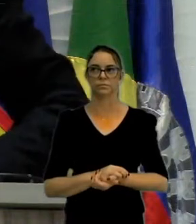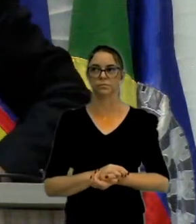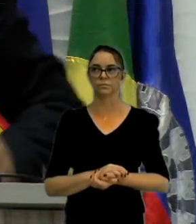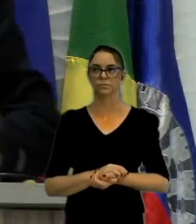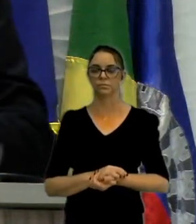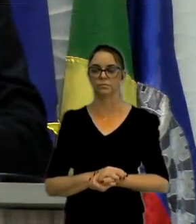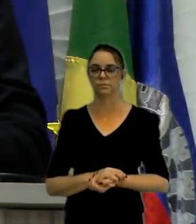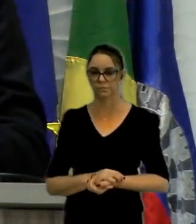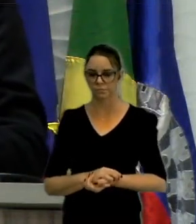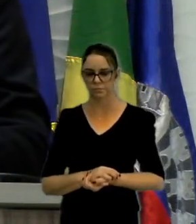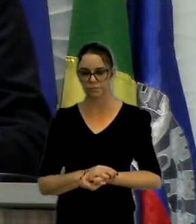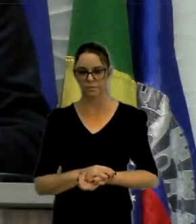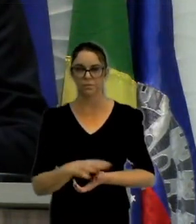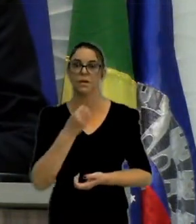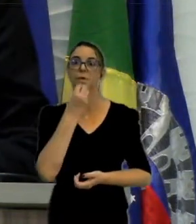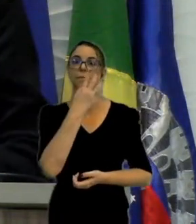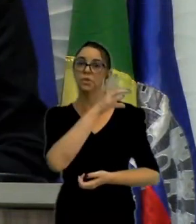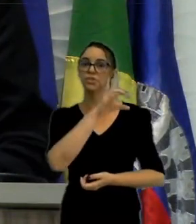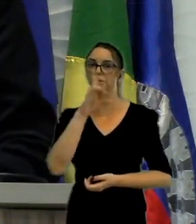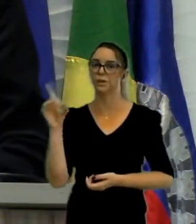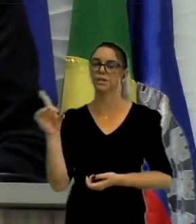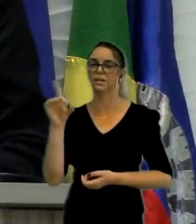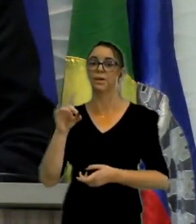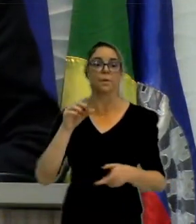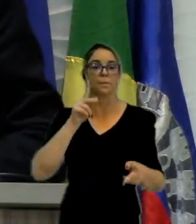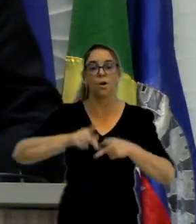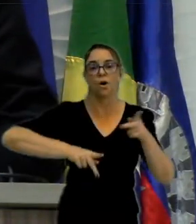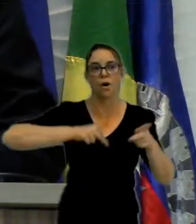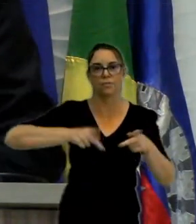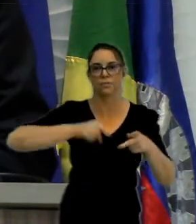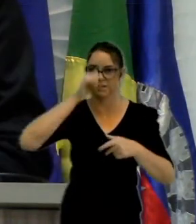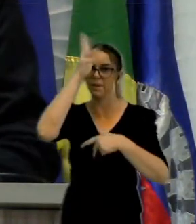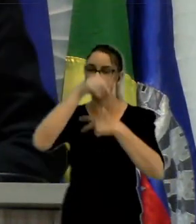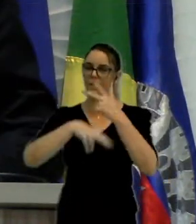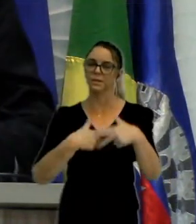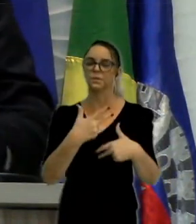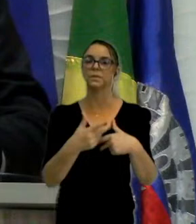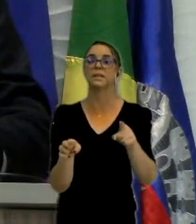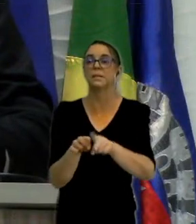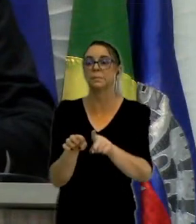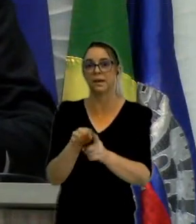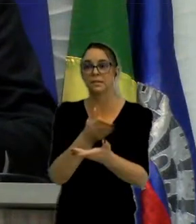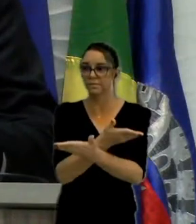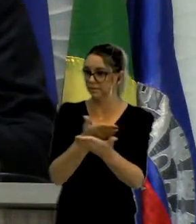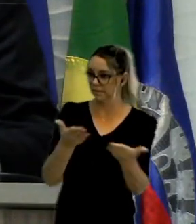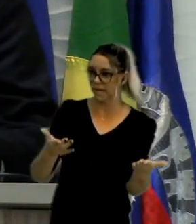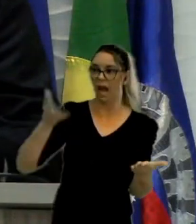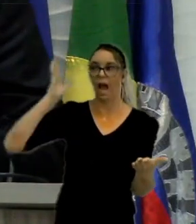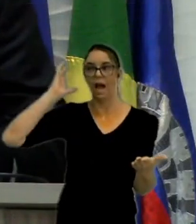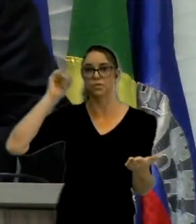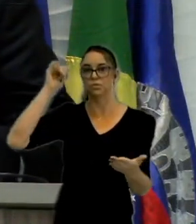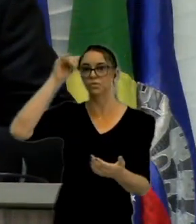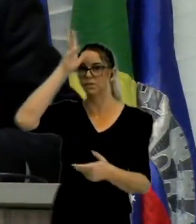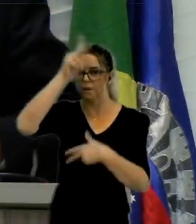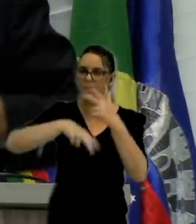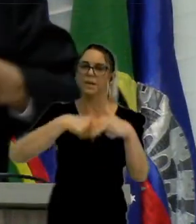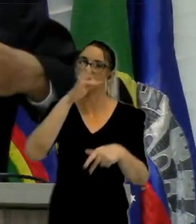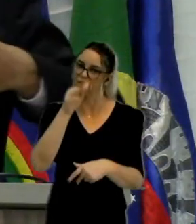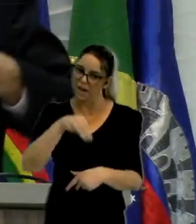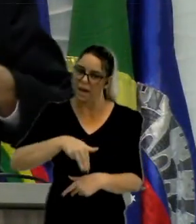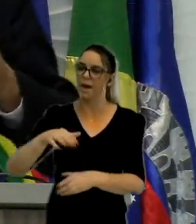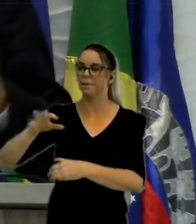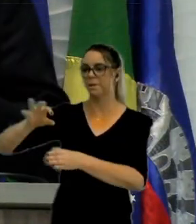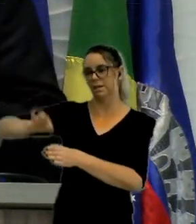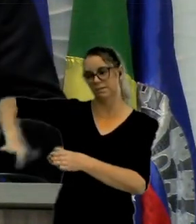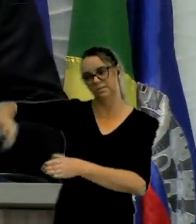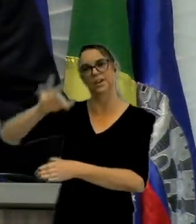Bom dia à população de São Bento do Una. Bom dia a todos que escutam pela São Bento FM, Espírito Santo FM, ao pessoal